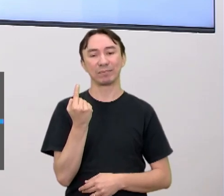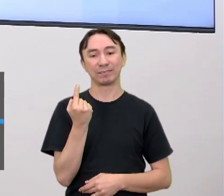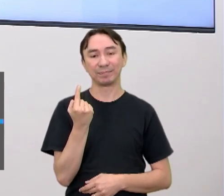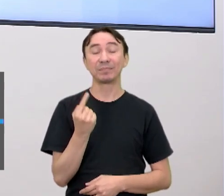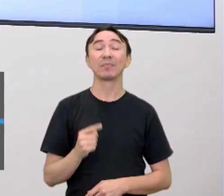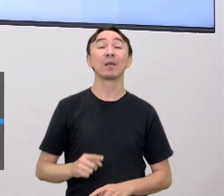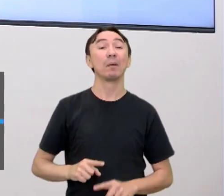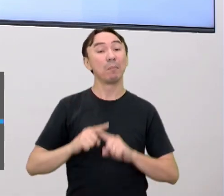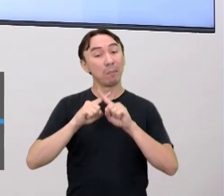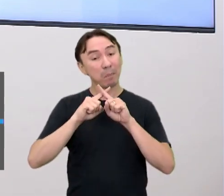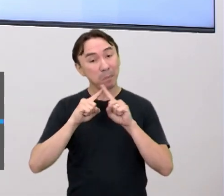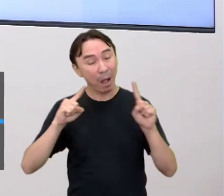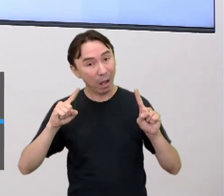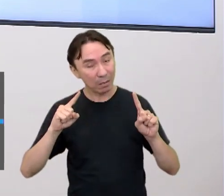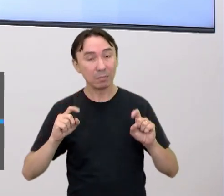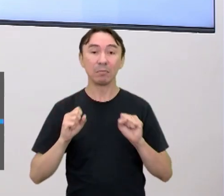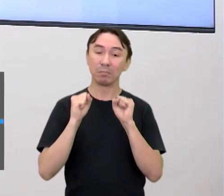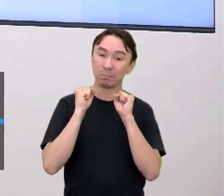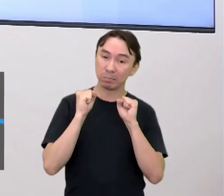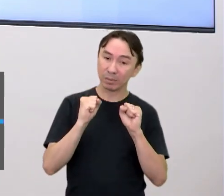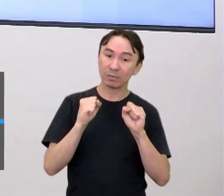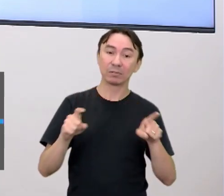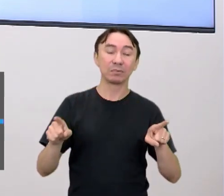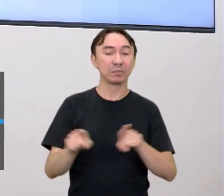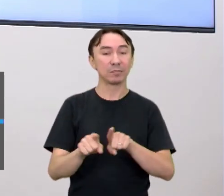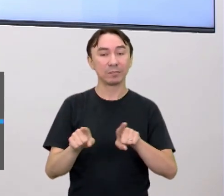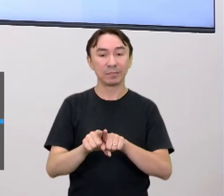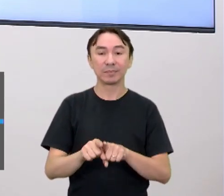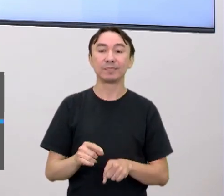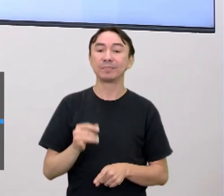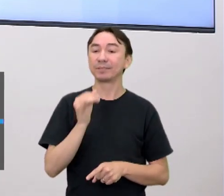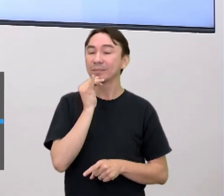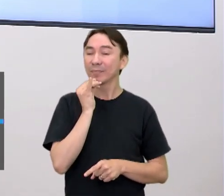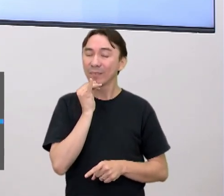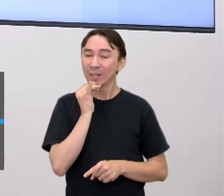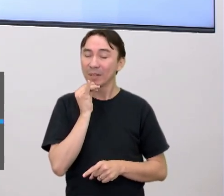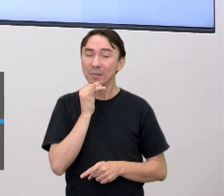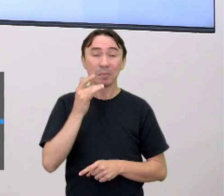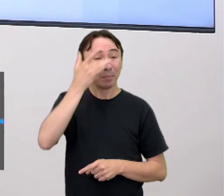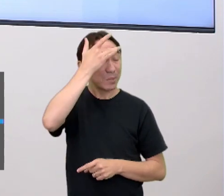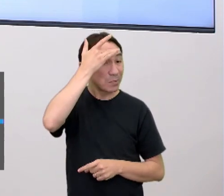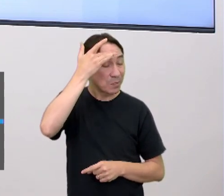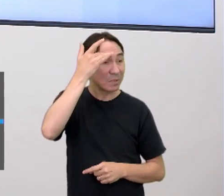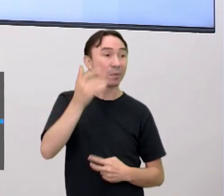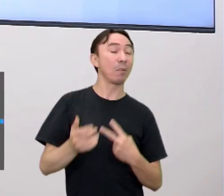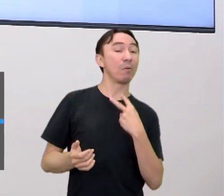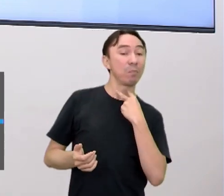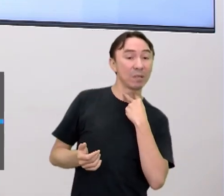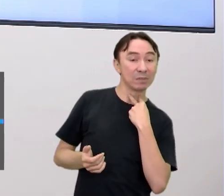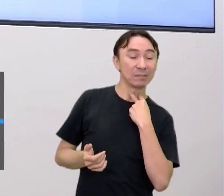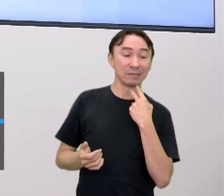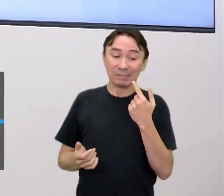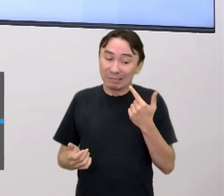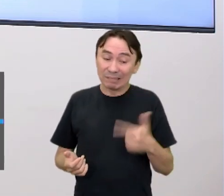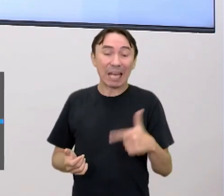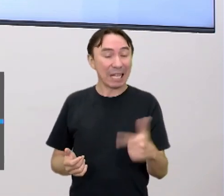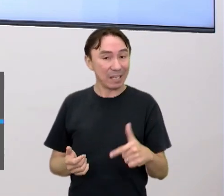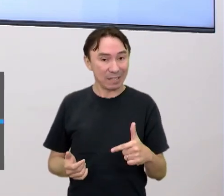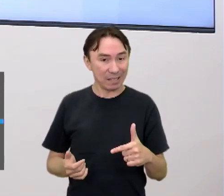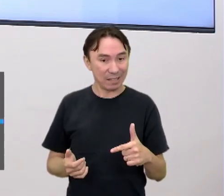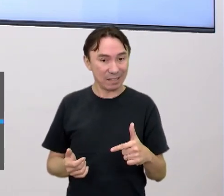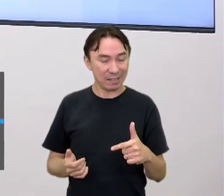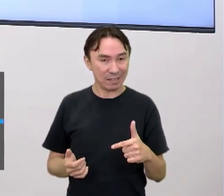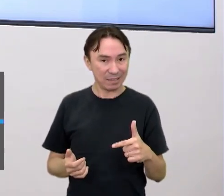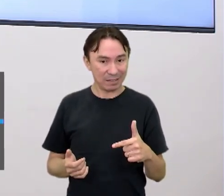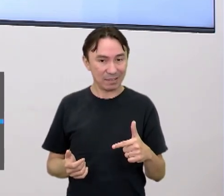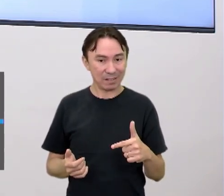estabelecer também um segundo índice, tá? Pessoas sem ocupação, tá? E pessoas na força de trabalho.